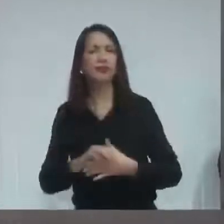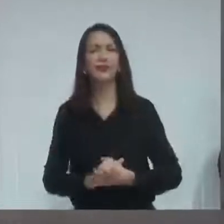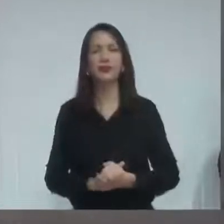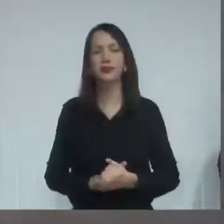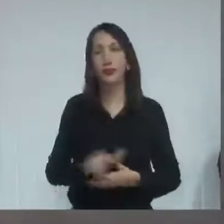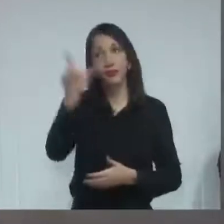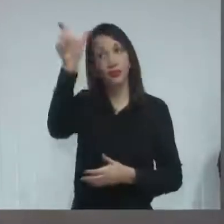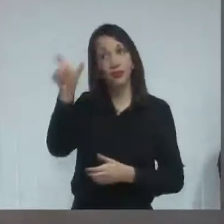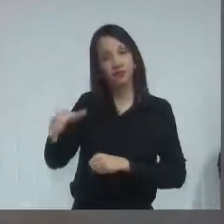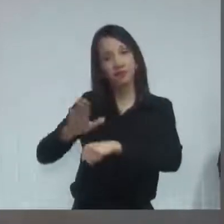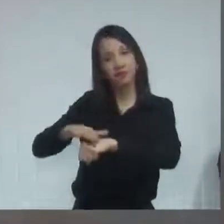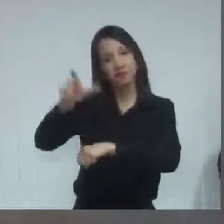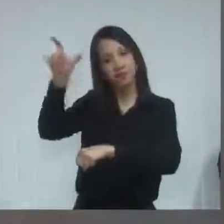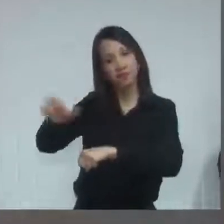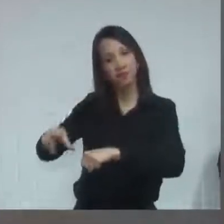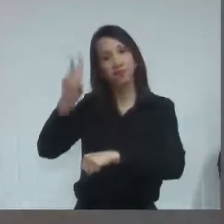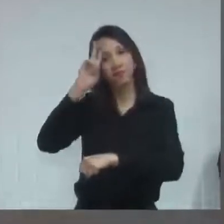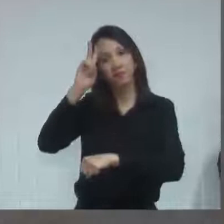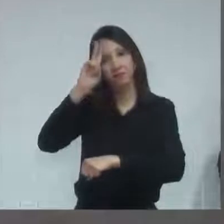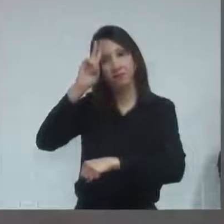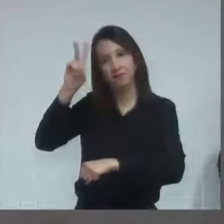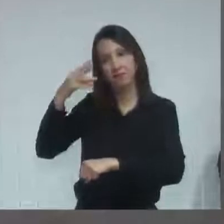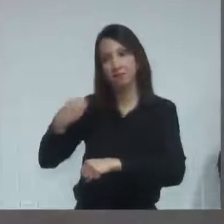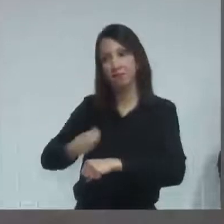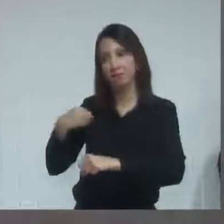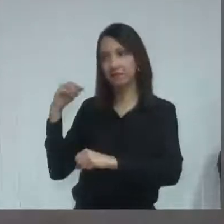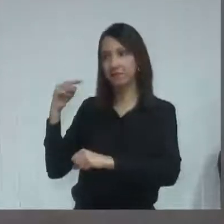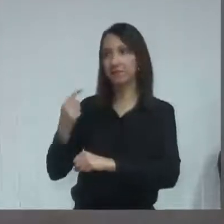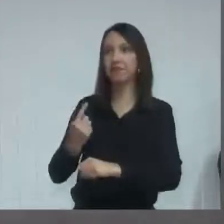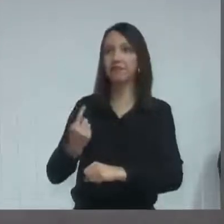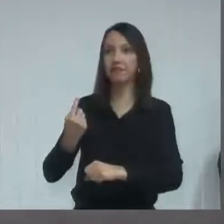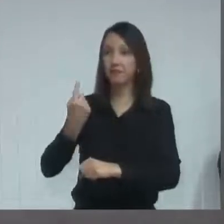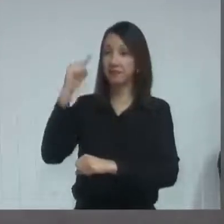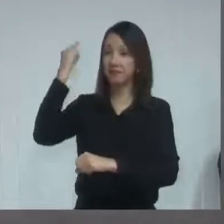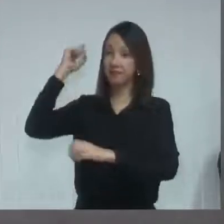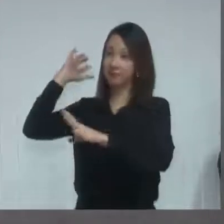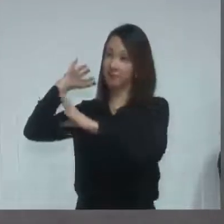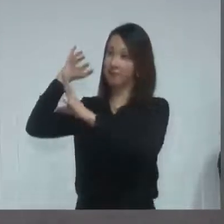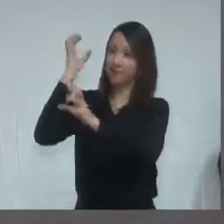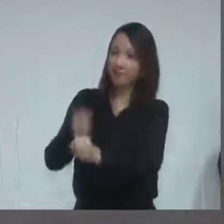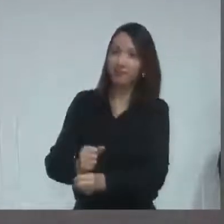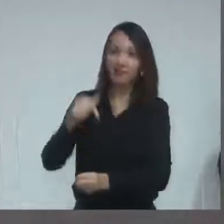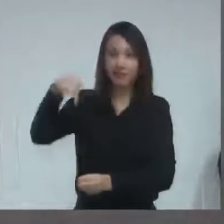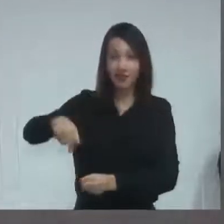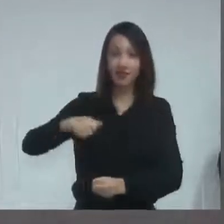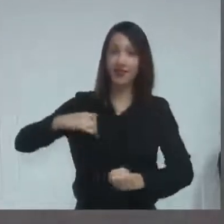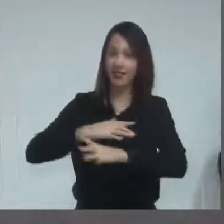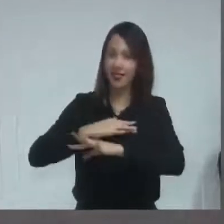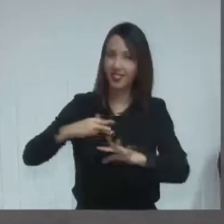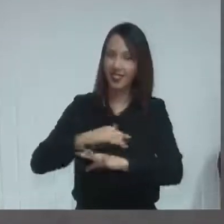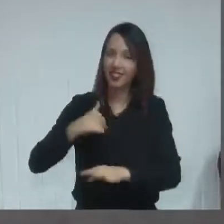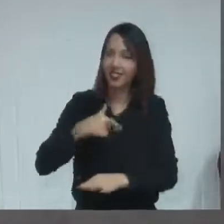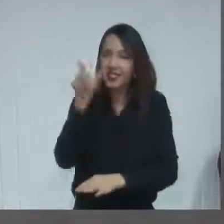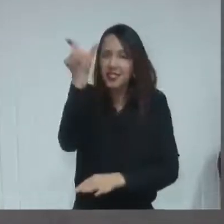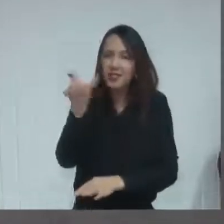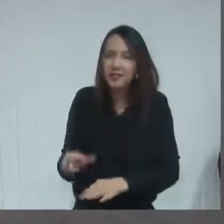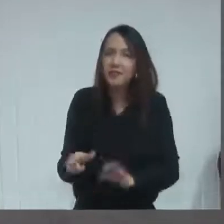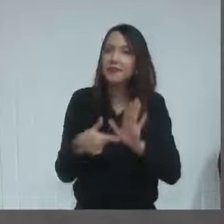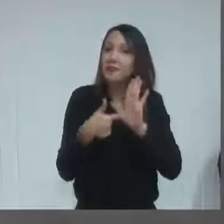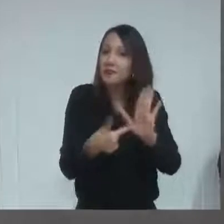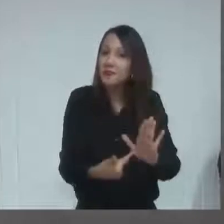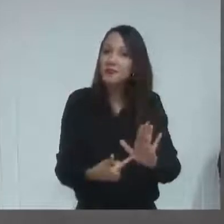uma pessoa que realmente tem história na cidade, reconheço a sua história, mas ele é fruto e ele é